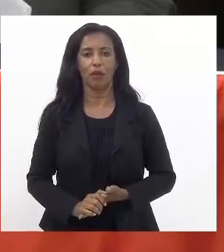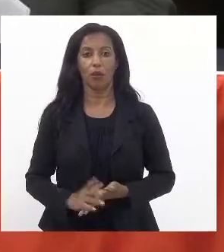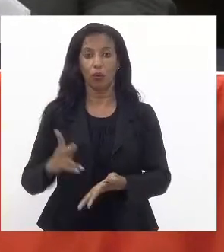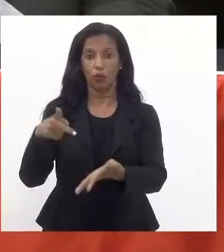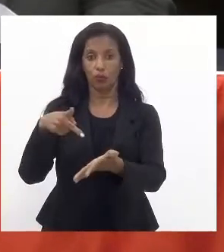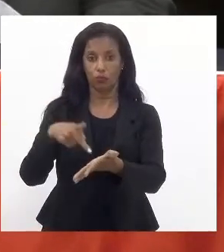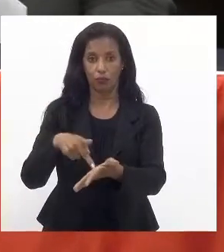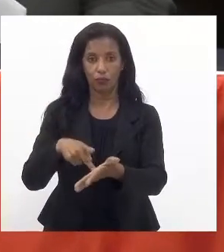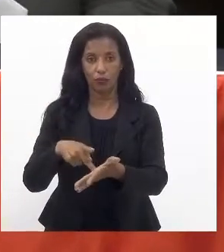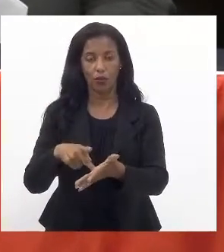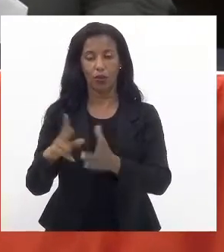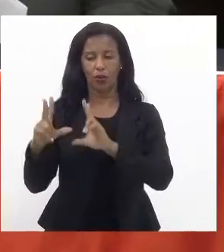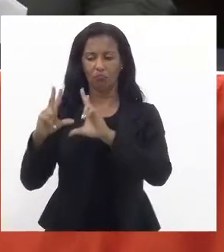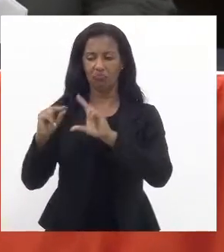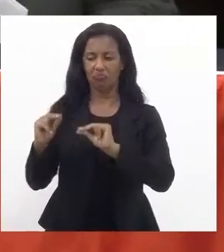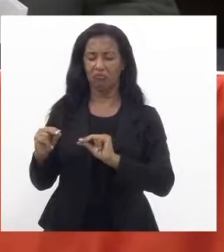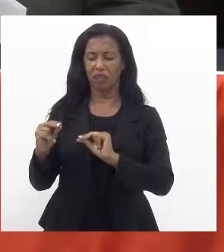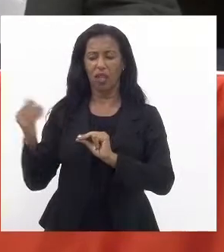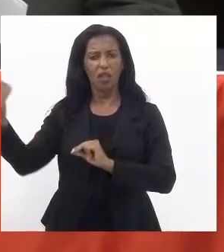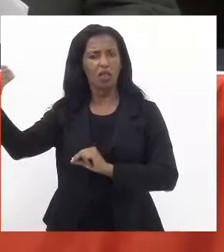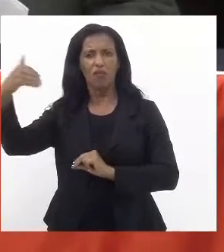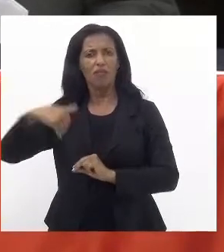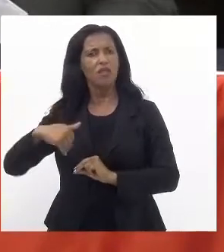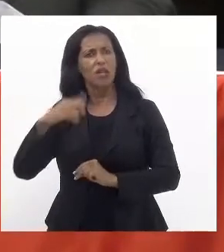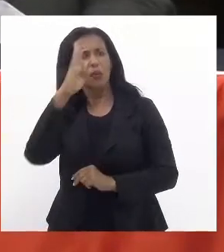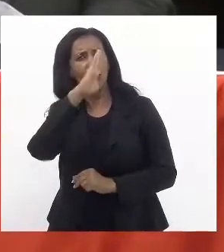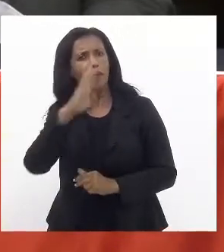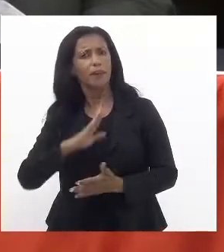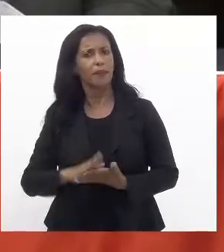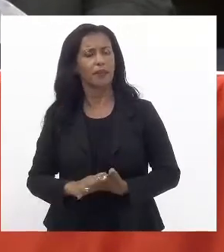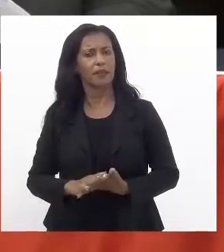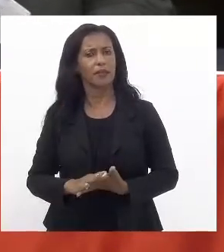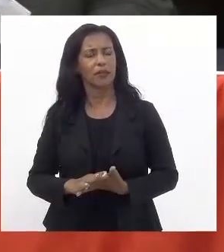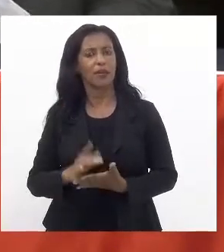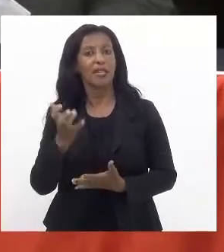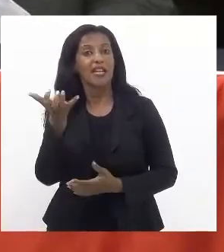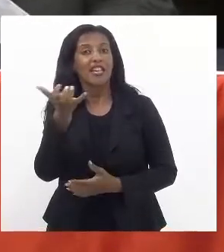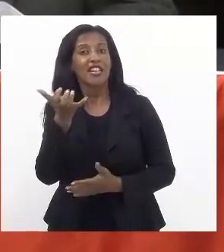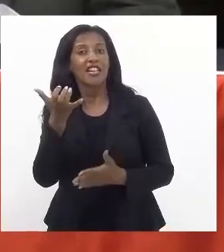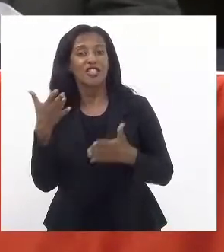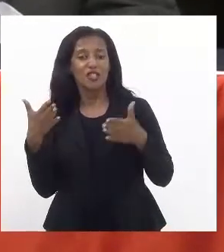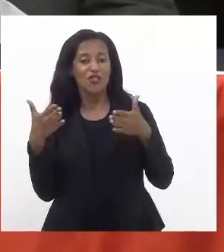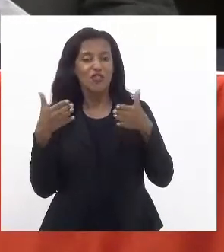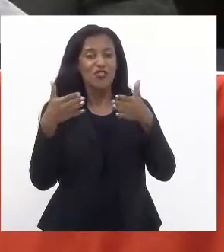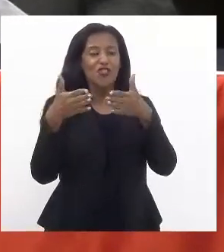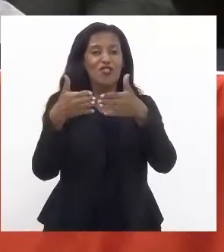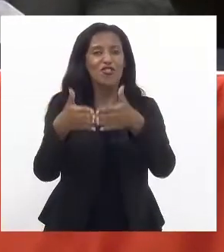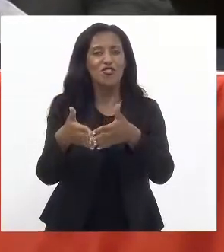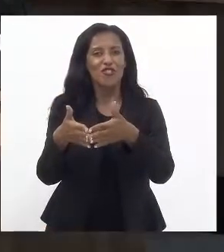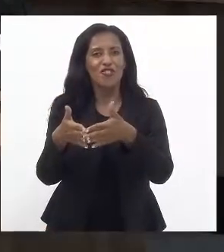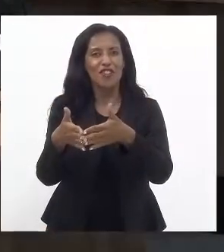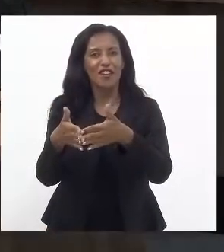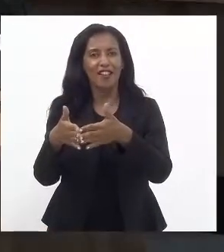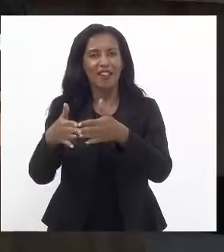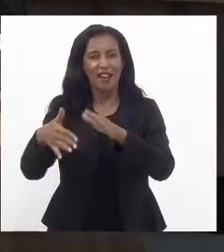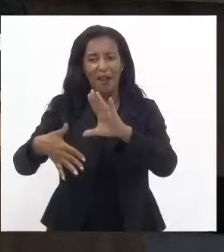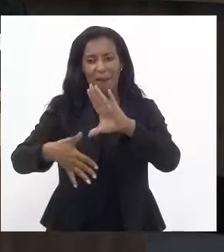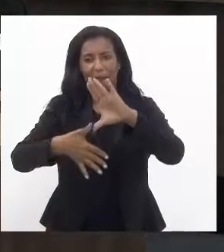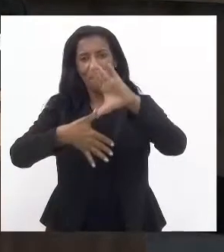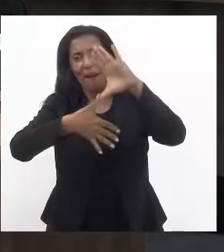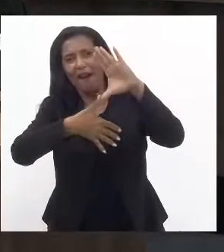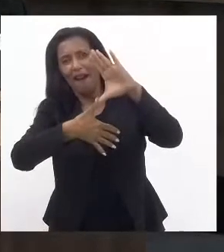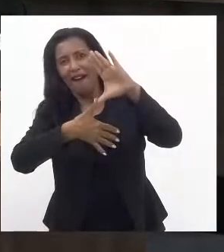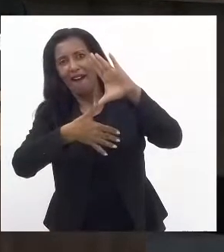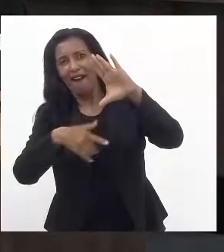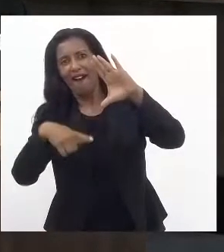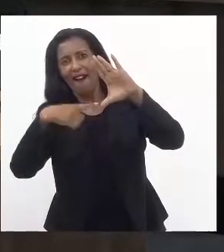Originalmente, os libaneses não viriam para o Brasil, né? Eles queriam chegar à América, entendendo que seria a